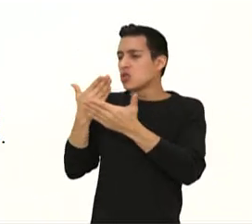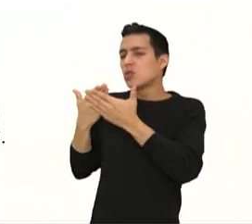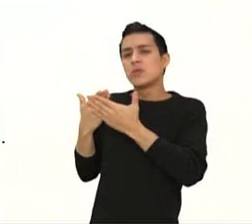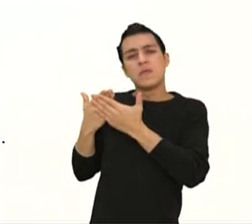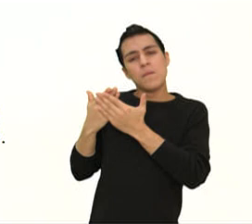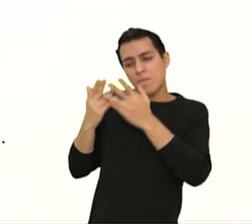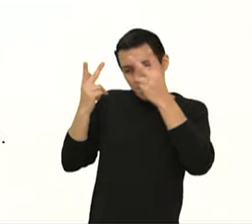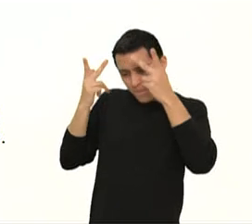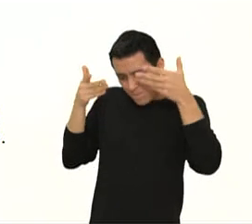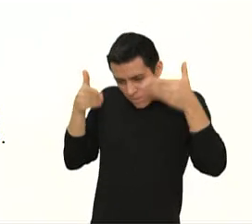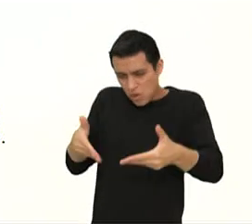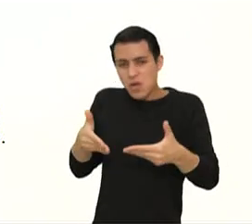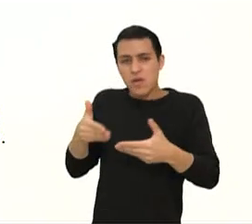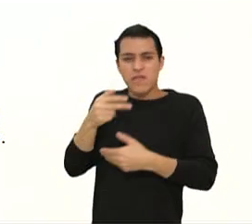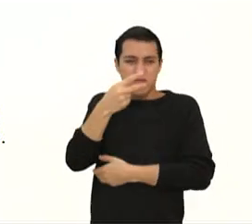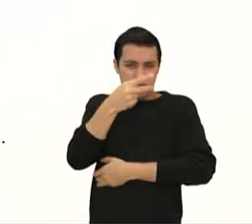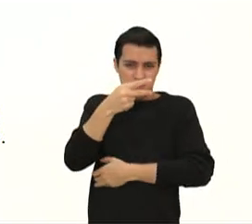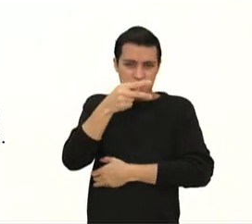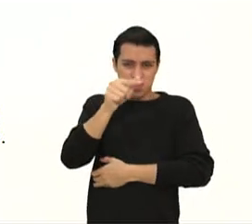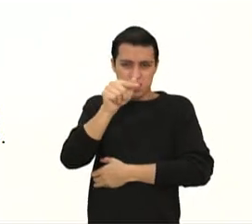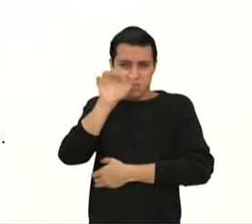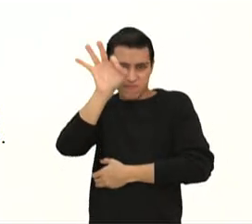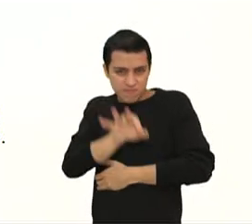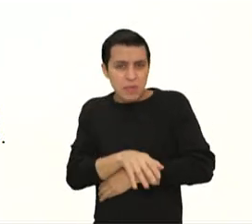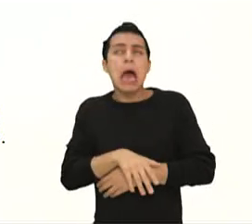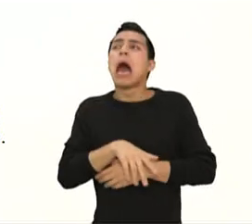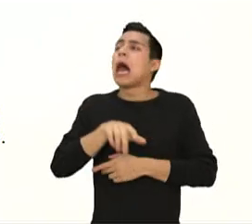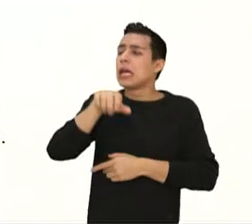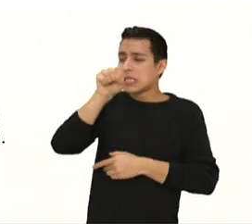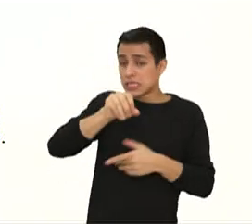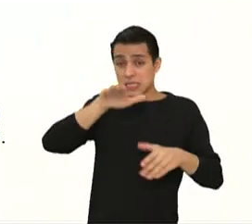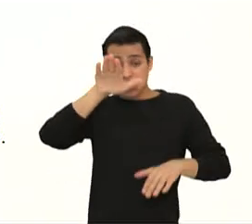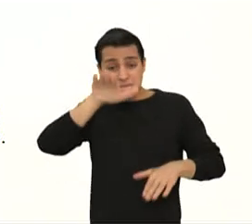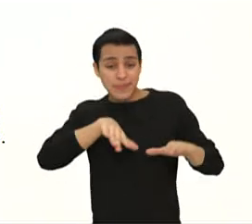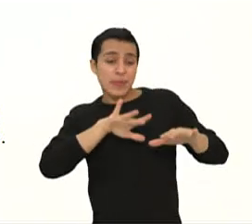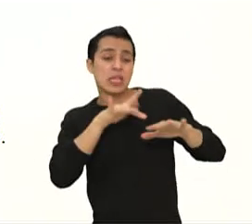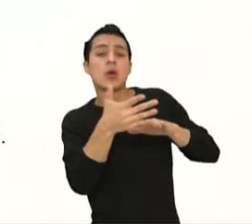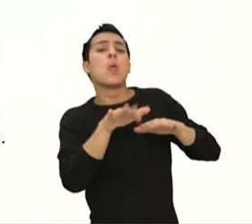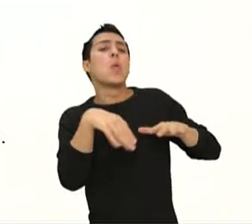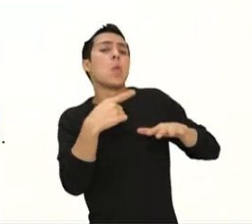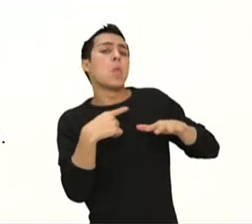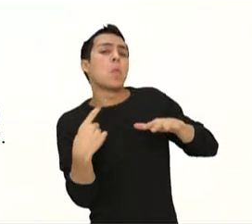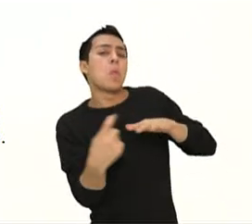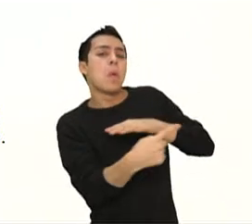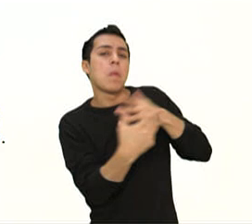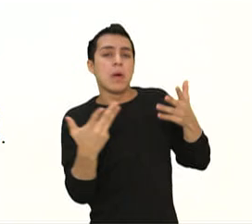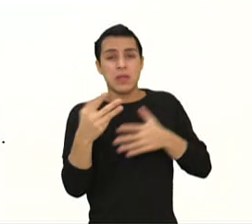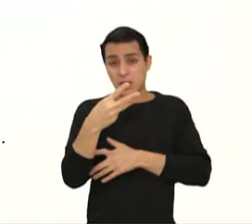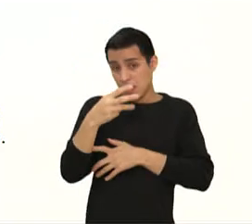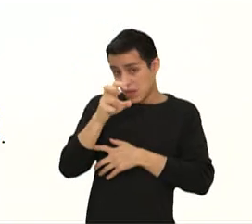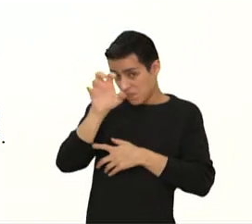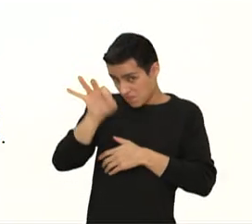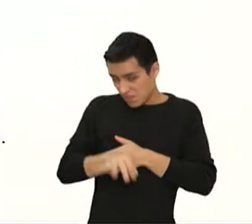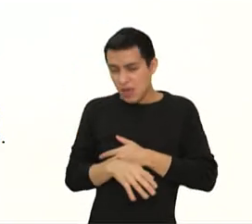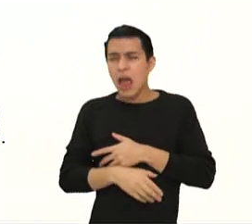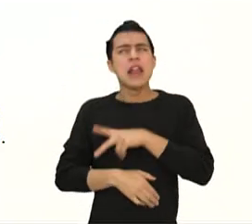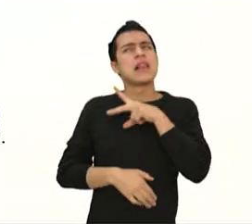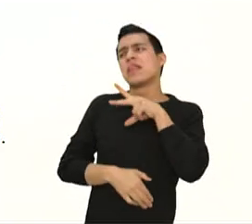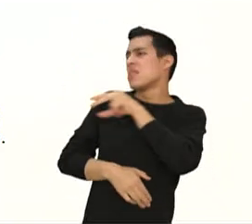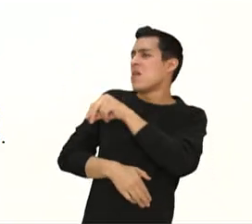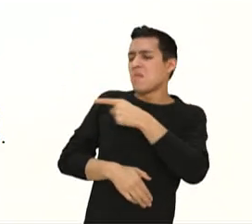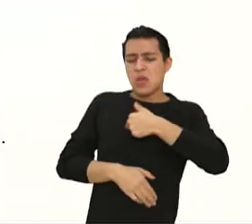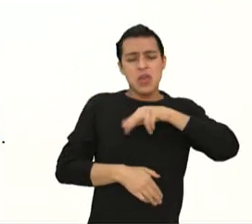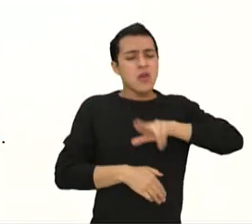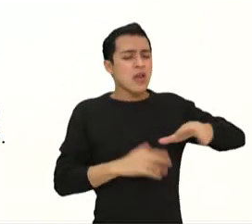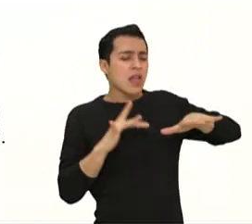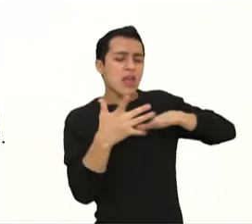já utilizo para isso, 27%. Sim, mas depende da rede social, 35%. Não, só